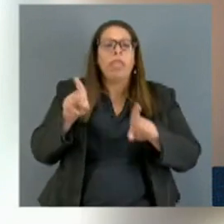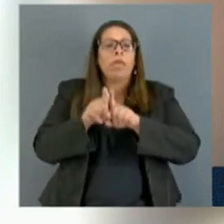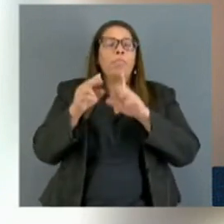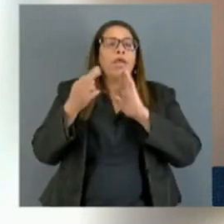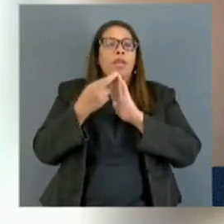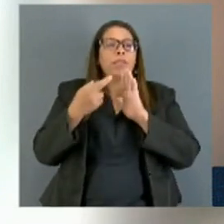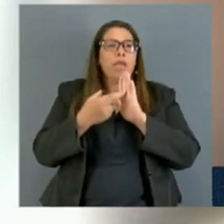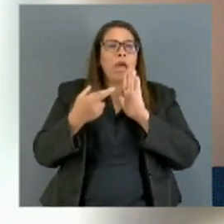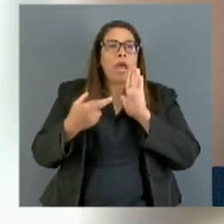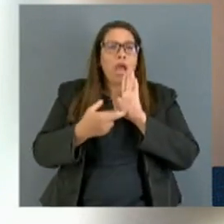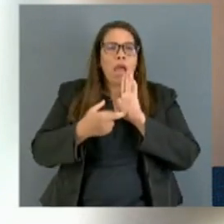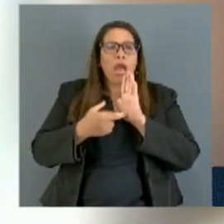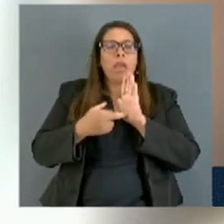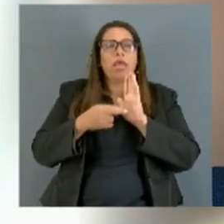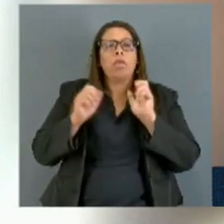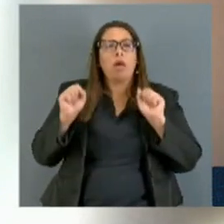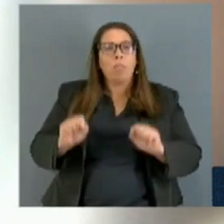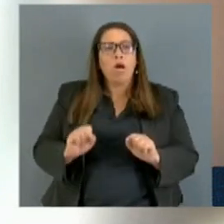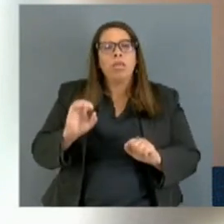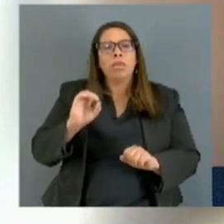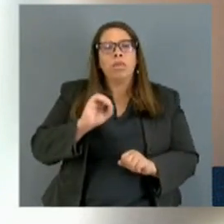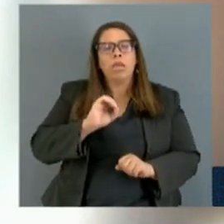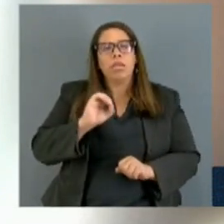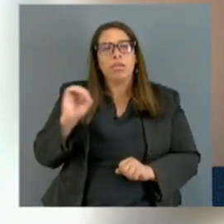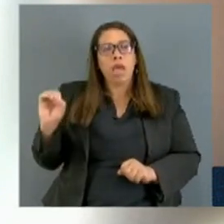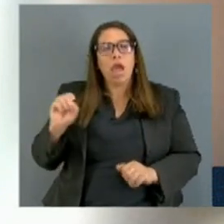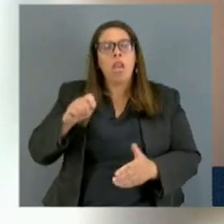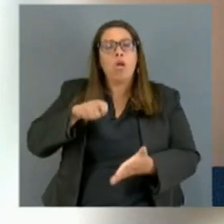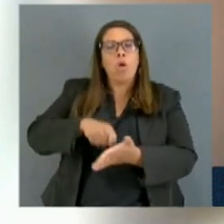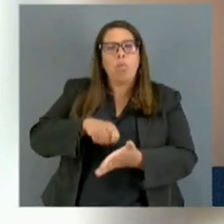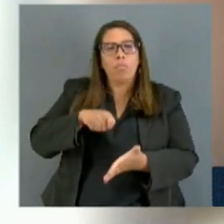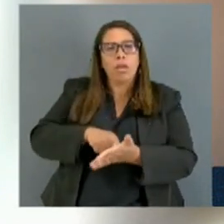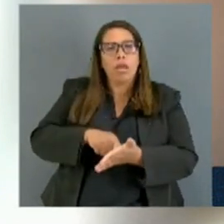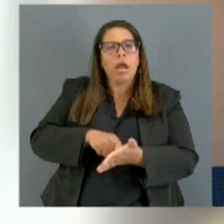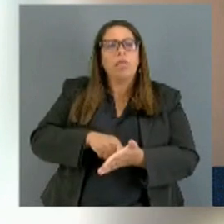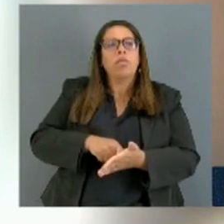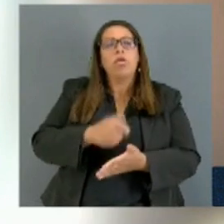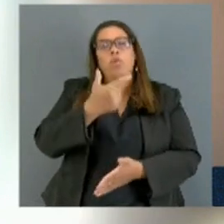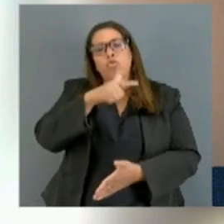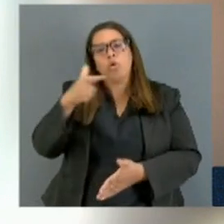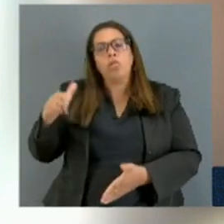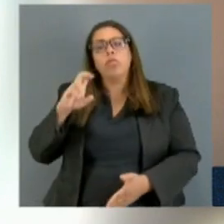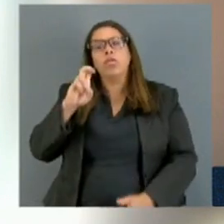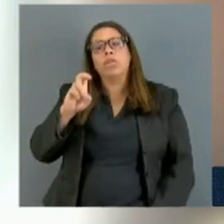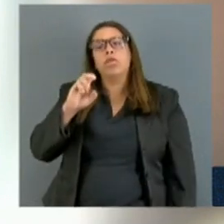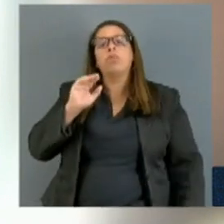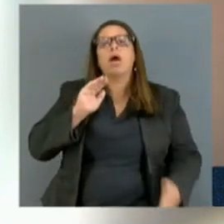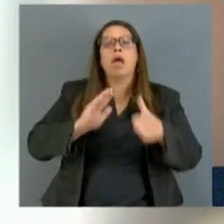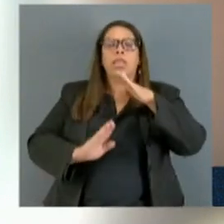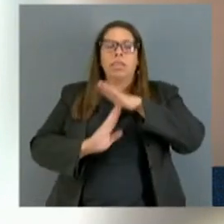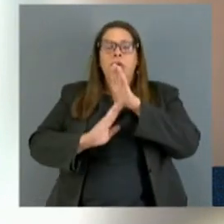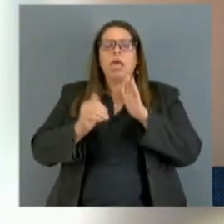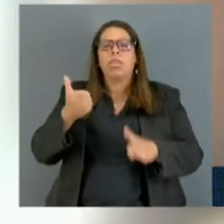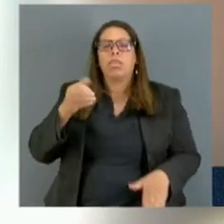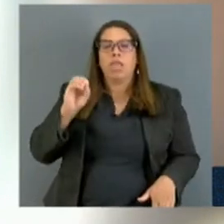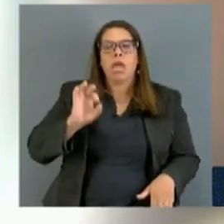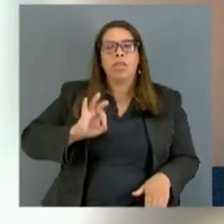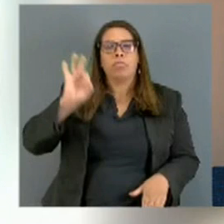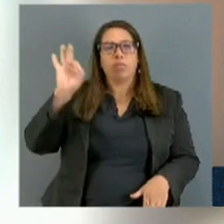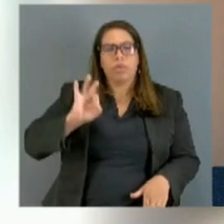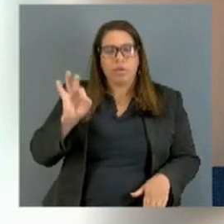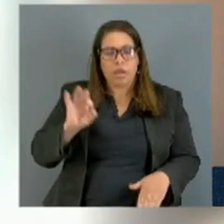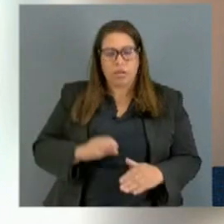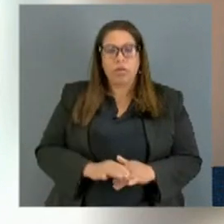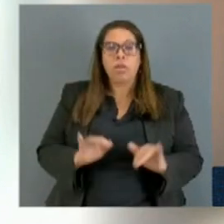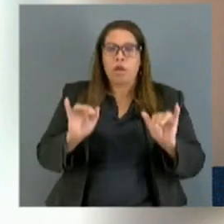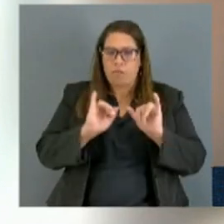seriam praticamente zerados para setores que já possuem obrigações, e para os demais, apenas de 5% a 10%. Então, dito isso, quem